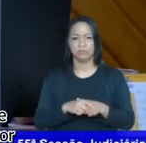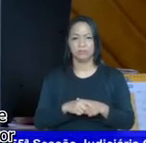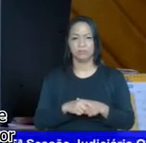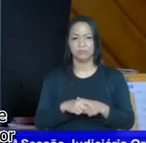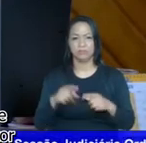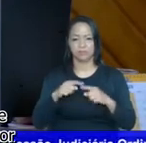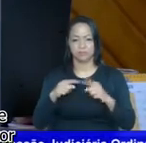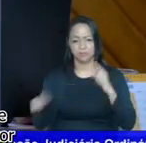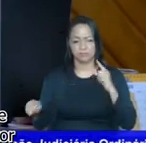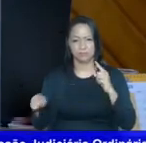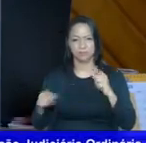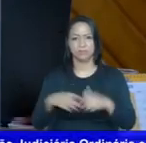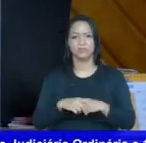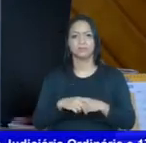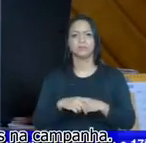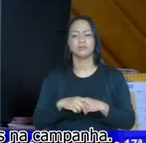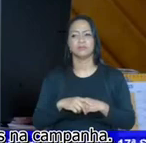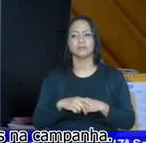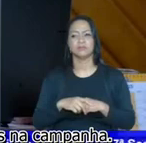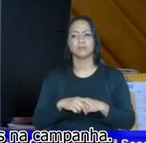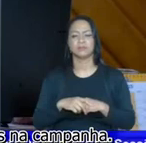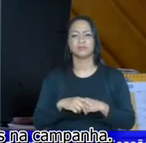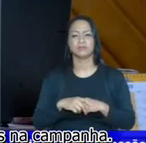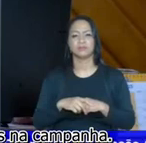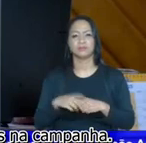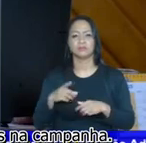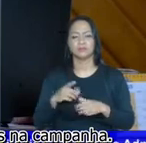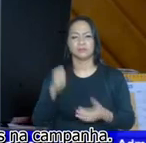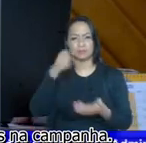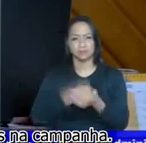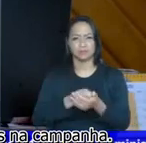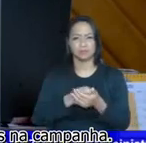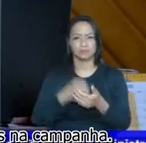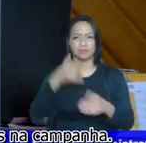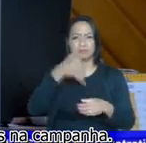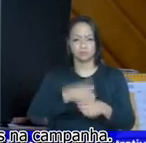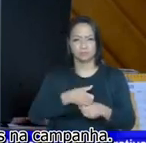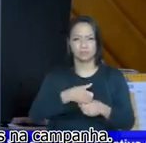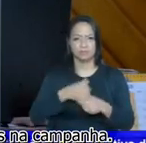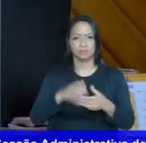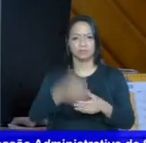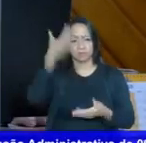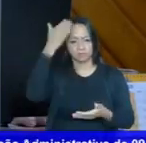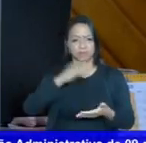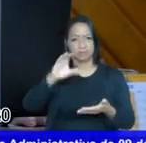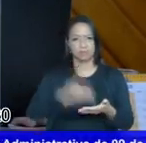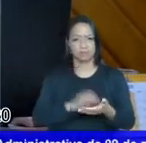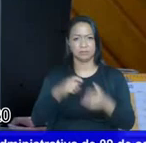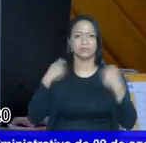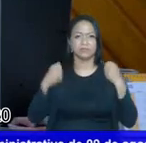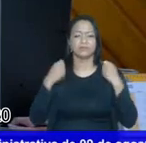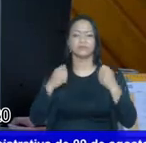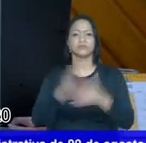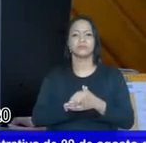sou divergente de Vossa Excelência, doutor, em relação aos gastos com combustíveis que foram registrados na campanha. O